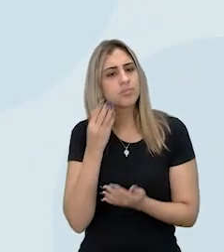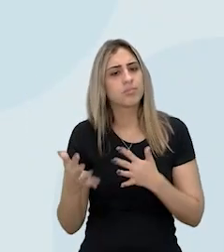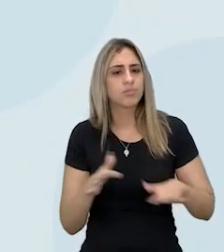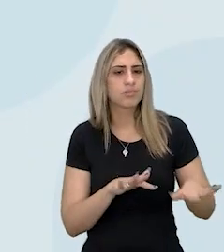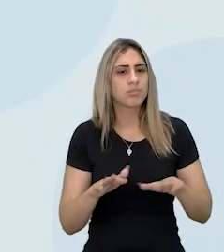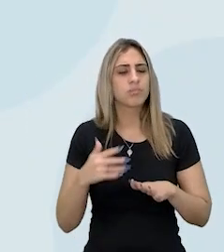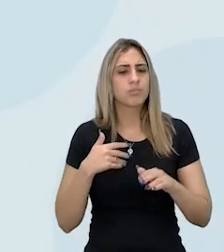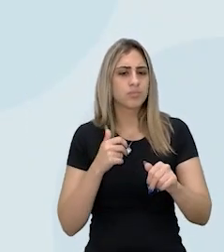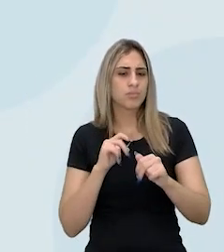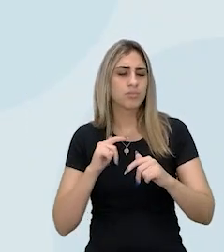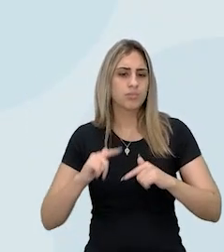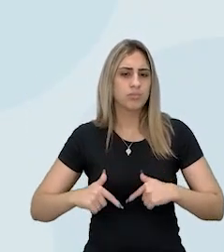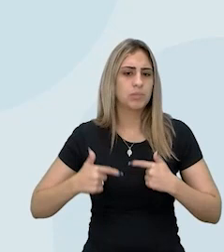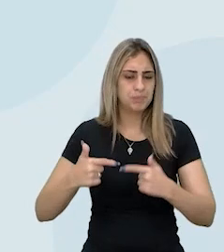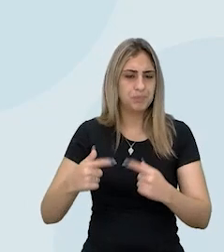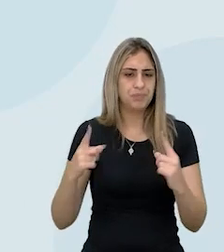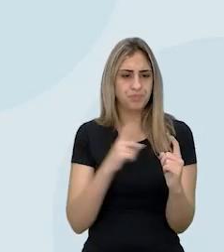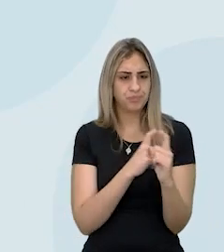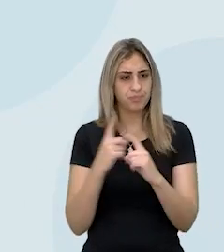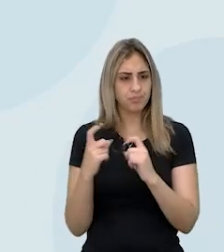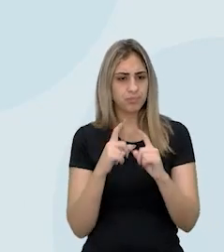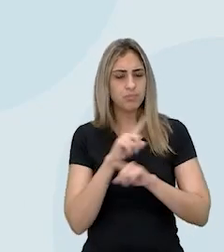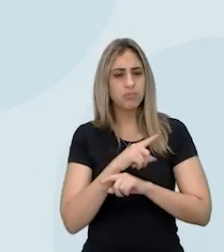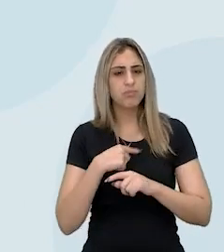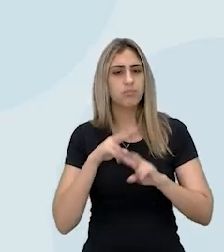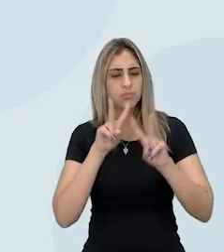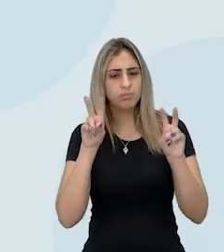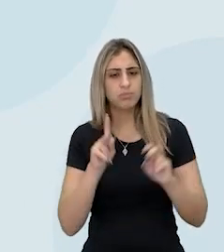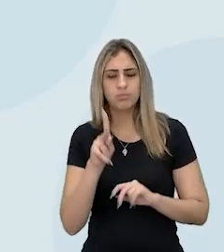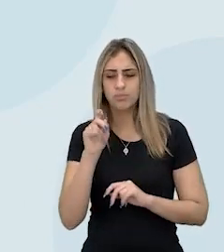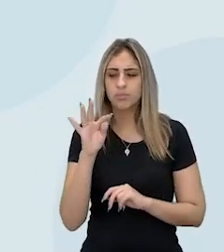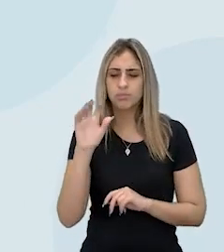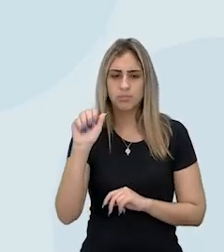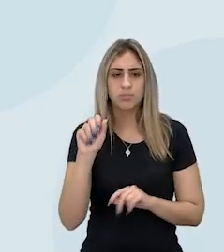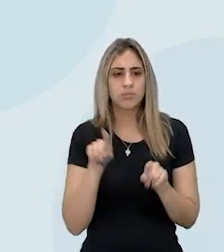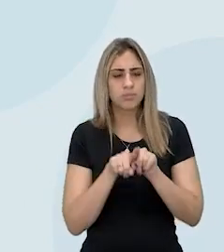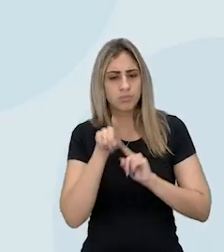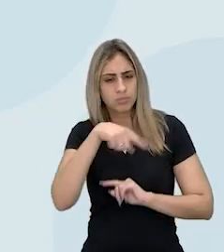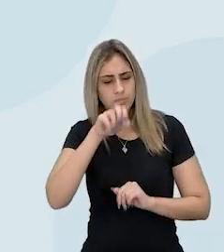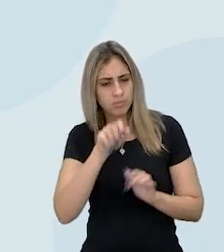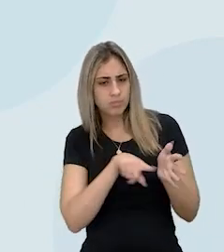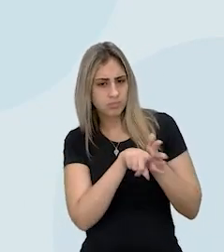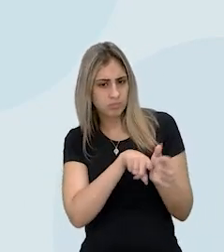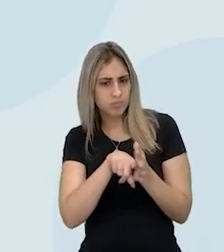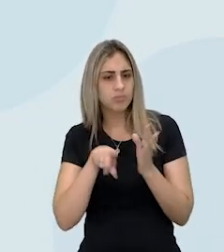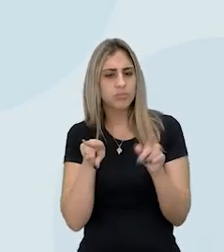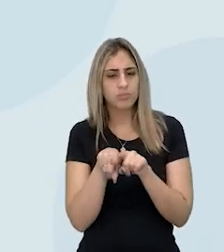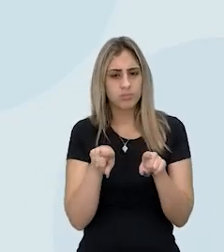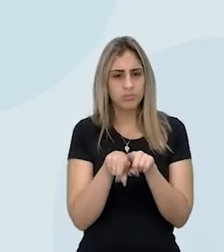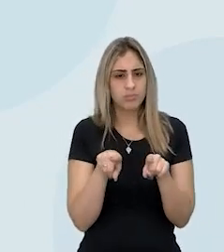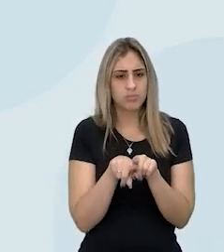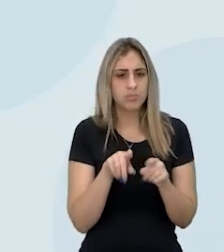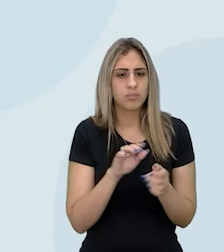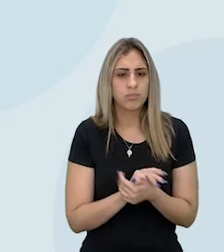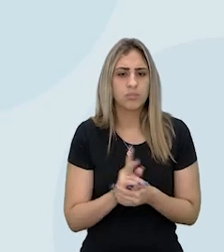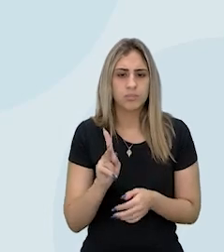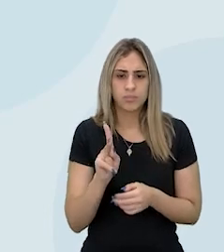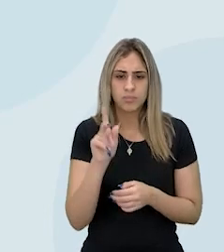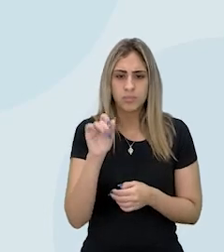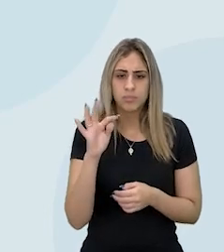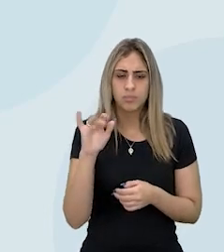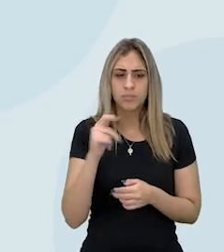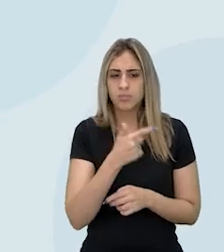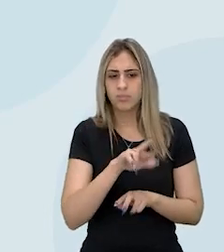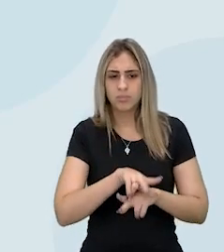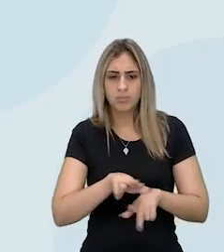desses movimentos. Hoje nós produzimos uma sequência do catá e vocês podem investigar aí também a do catá ou as demais sequências